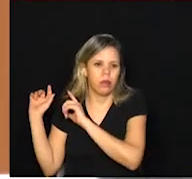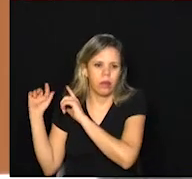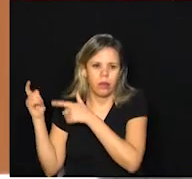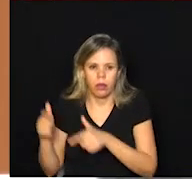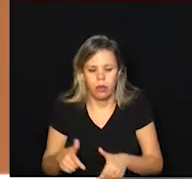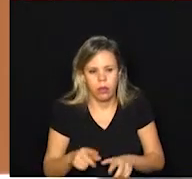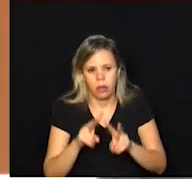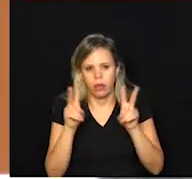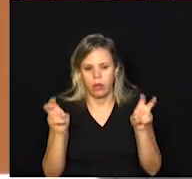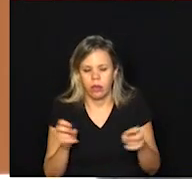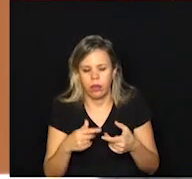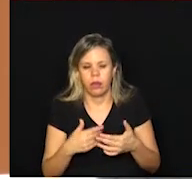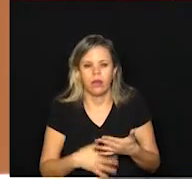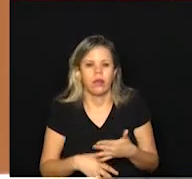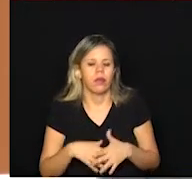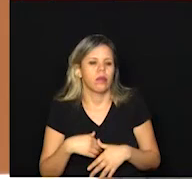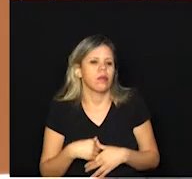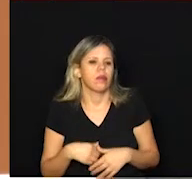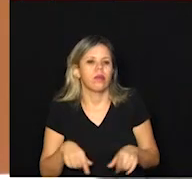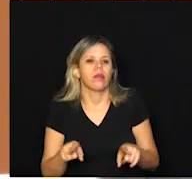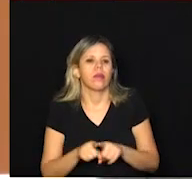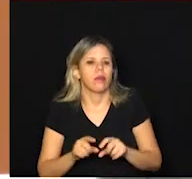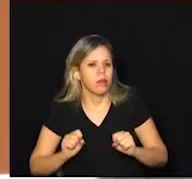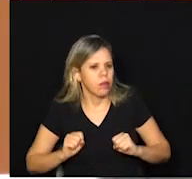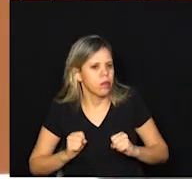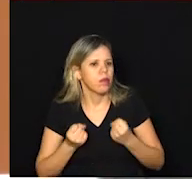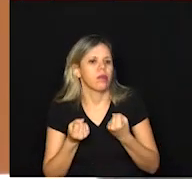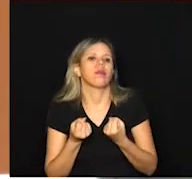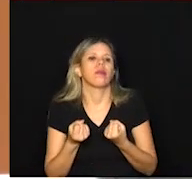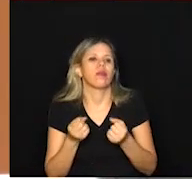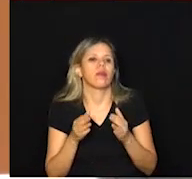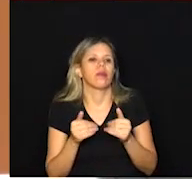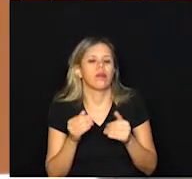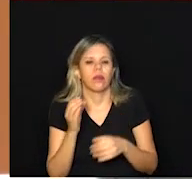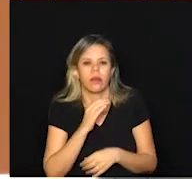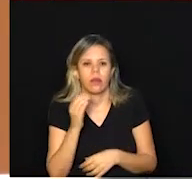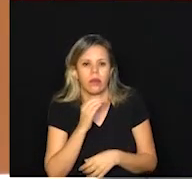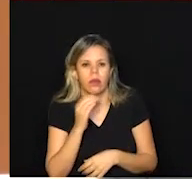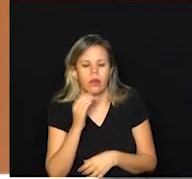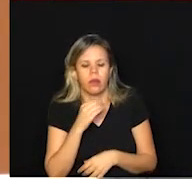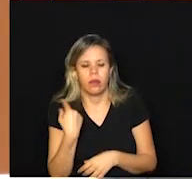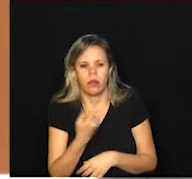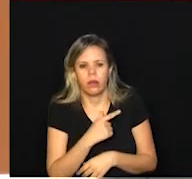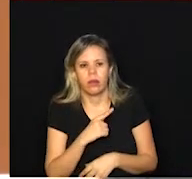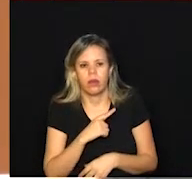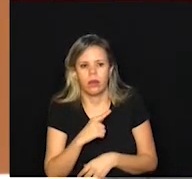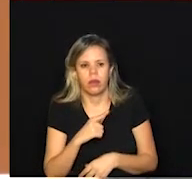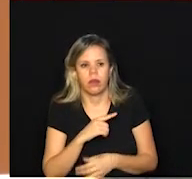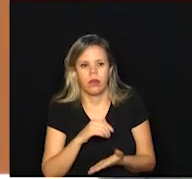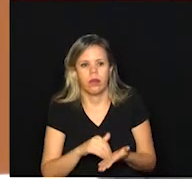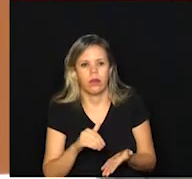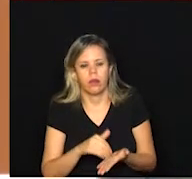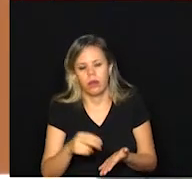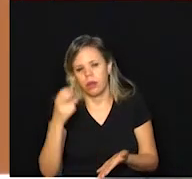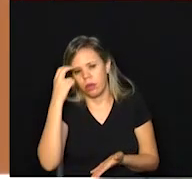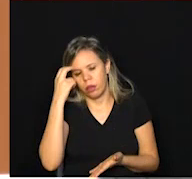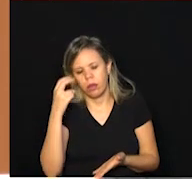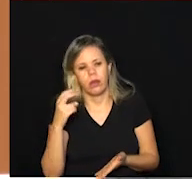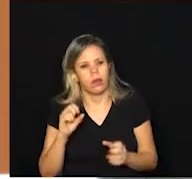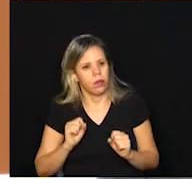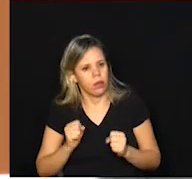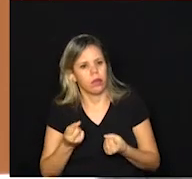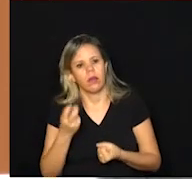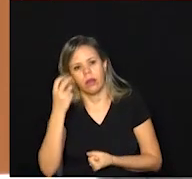e com relato histórico E além disso reforçar o pedido de urgência para que a gente tenha um Secretário de Cultura